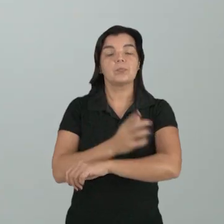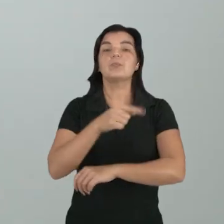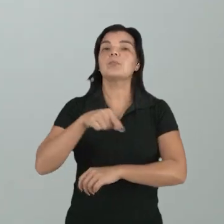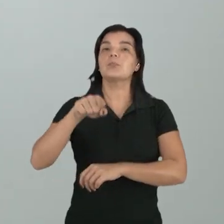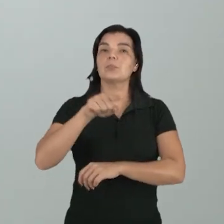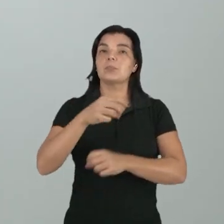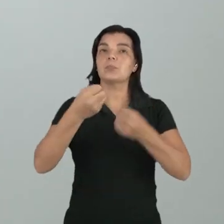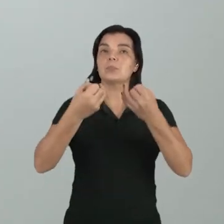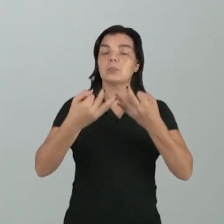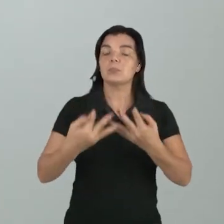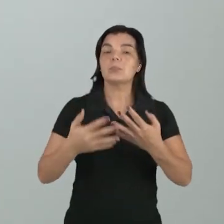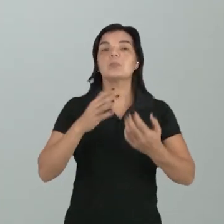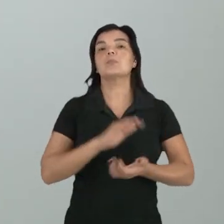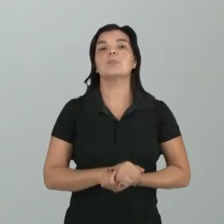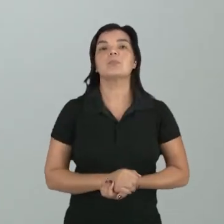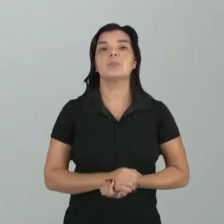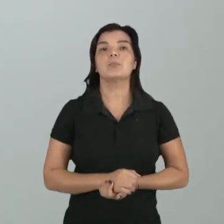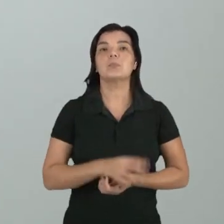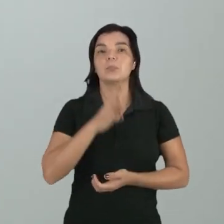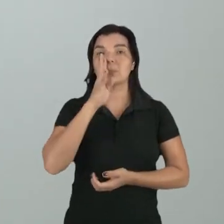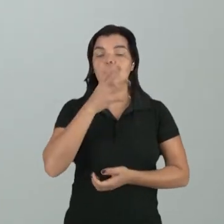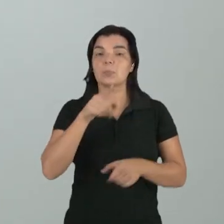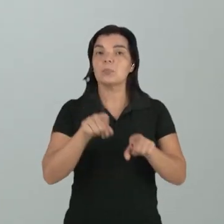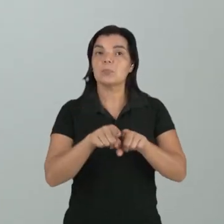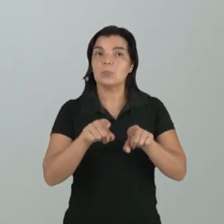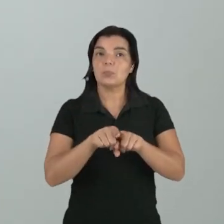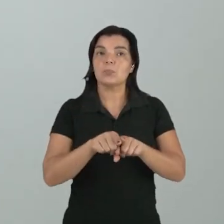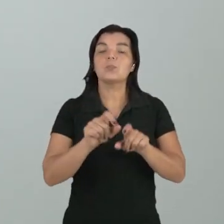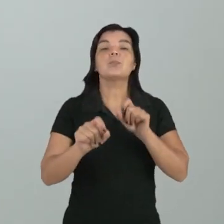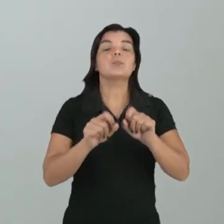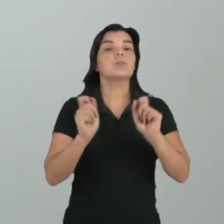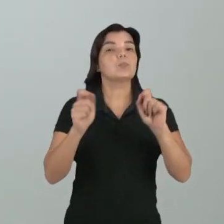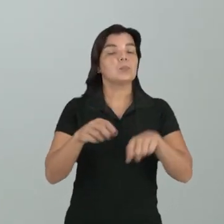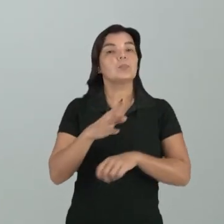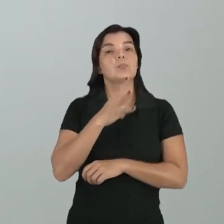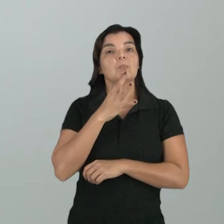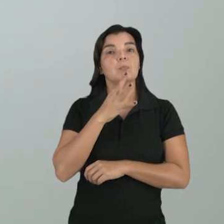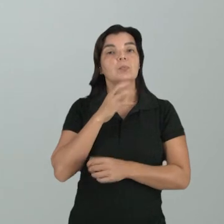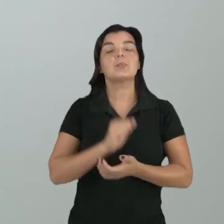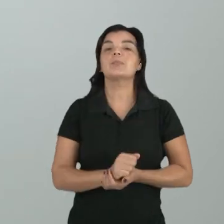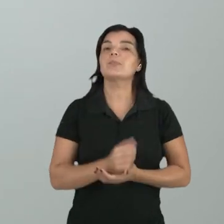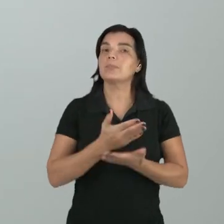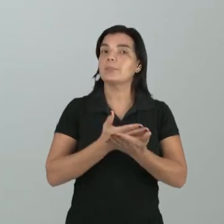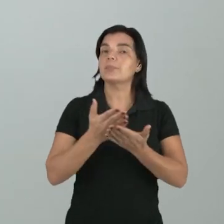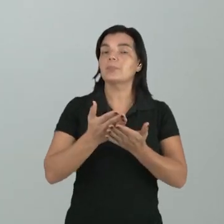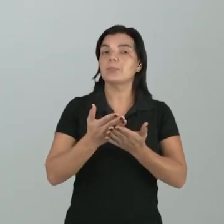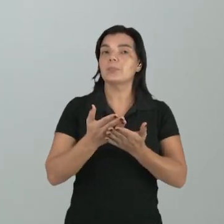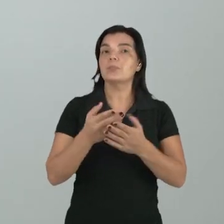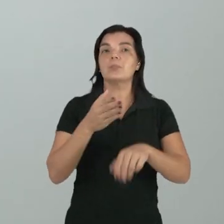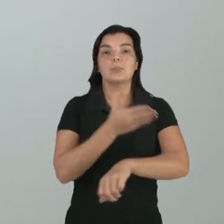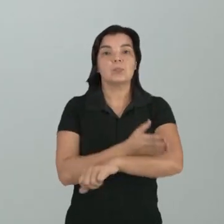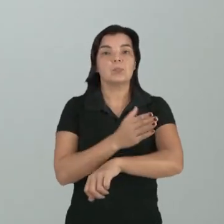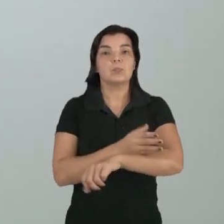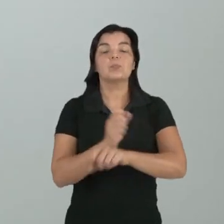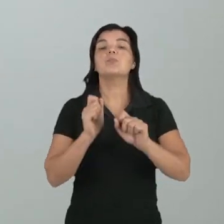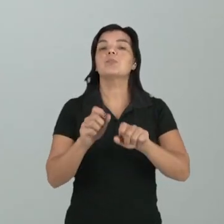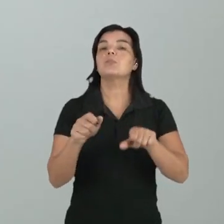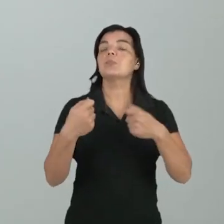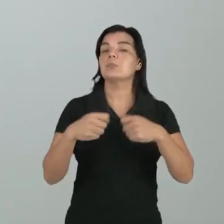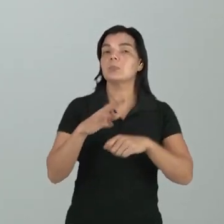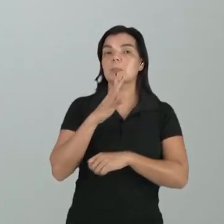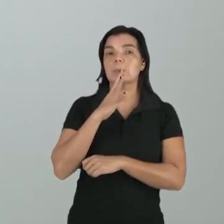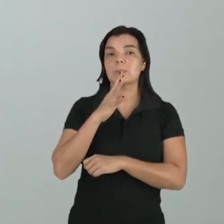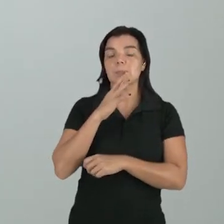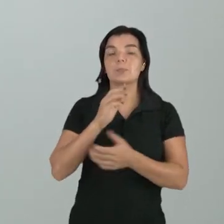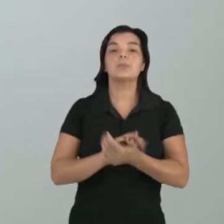Depois que ele fala sobre a crítica da razão pura, o que a razão pode conhecer, e aí ele começa para a razão prática. O que eu devo